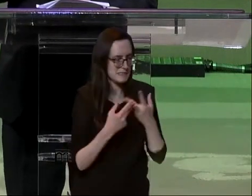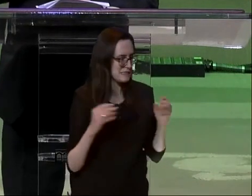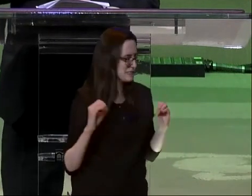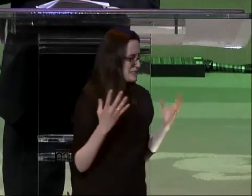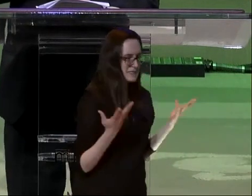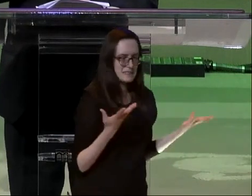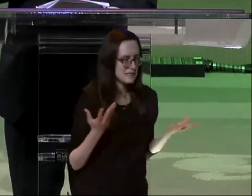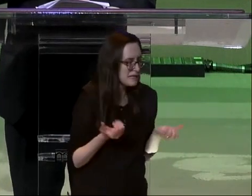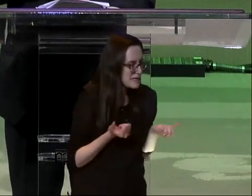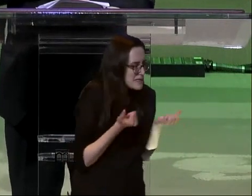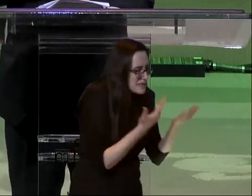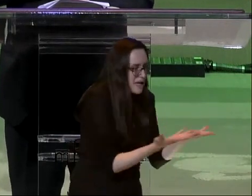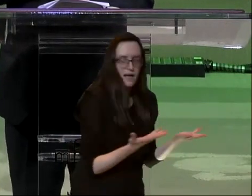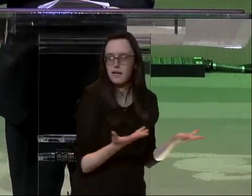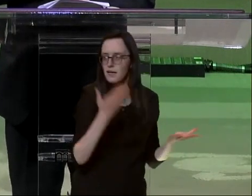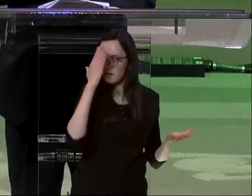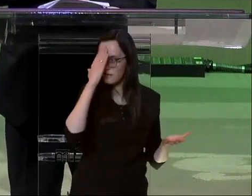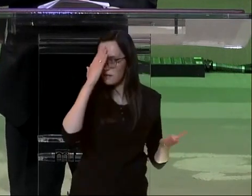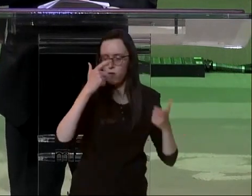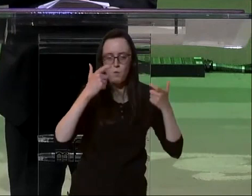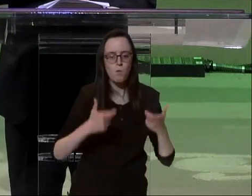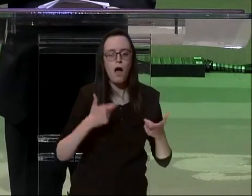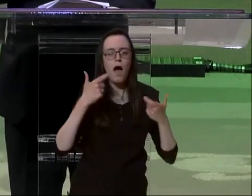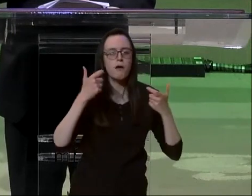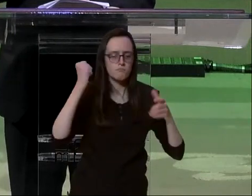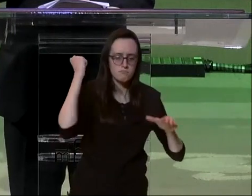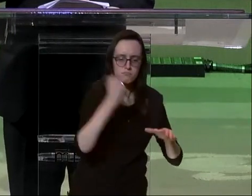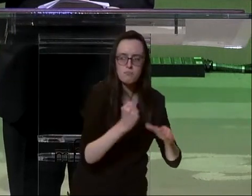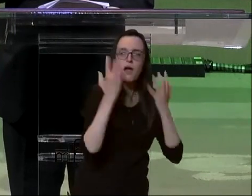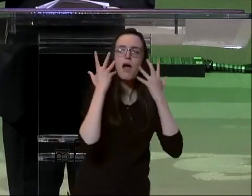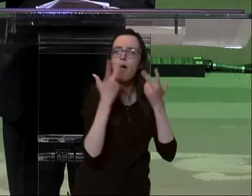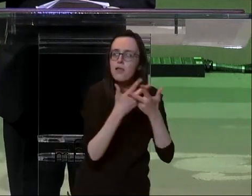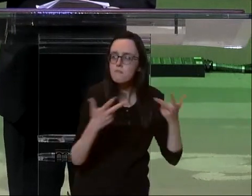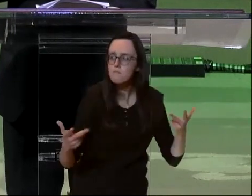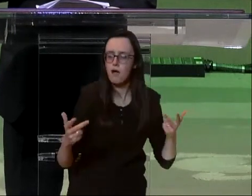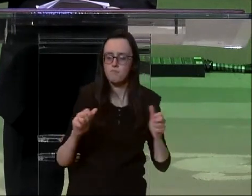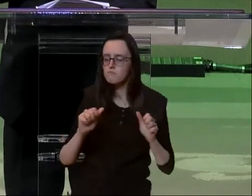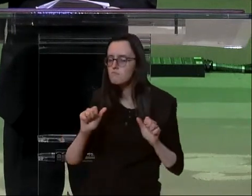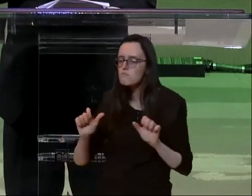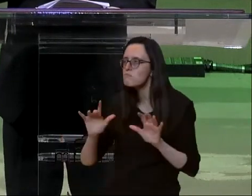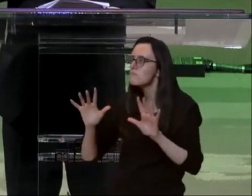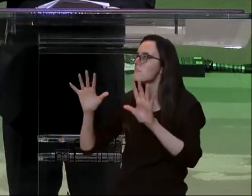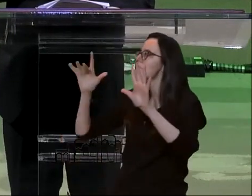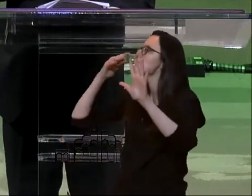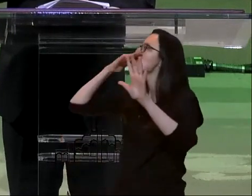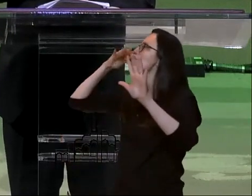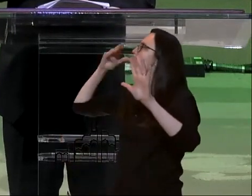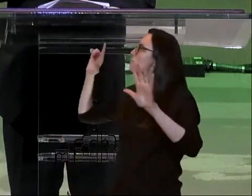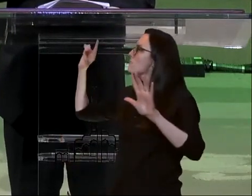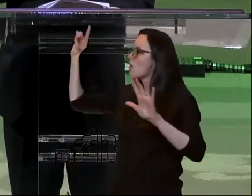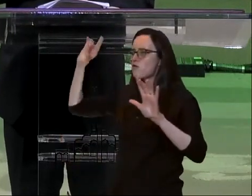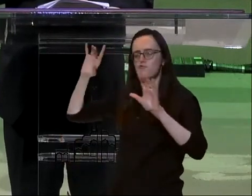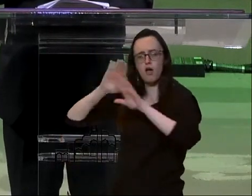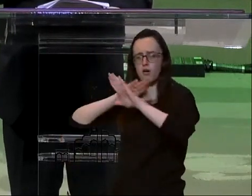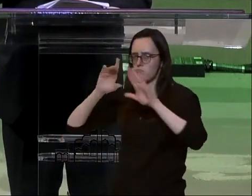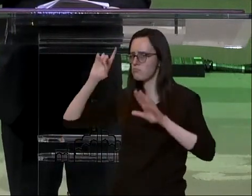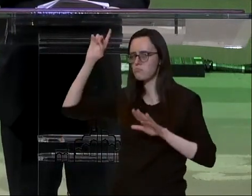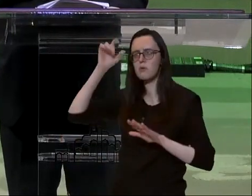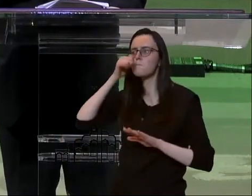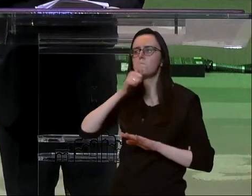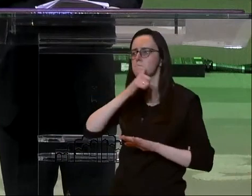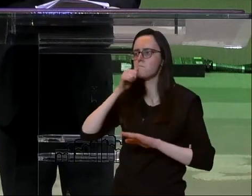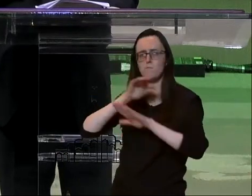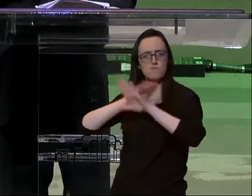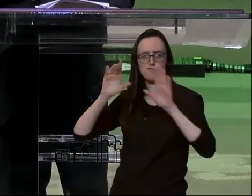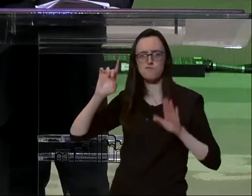oferecerá este teu servo holocausto, nem sacrifício a outros deuses, senão ao Senhor.